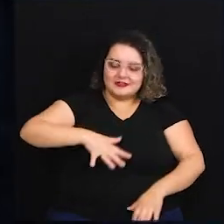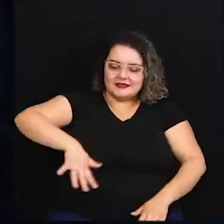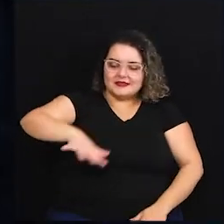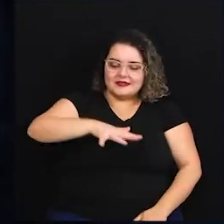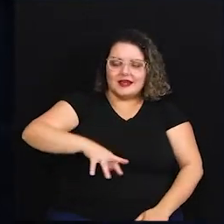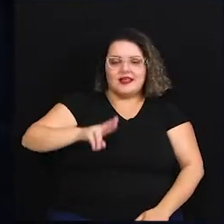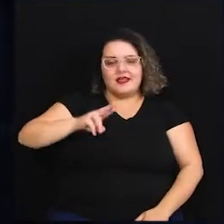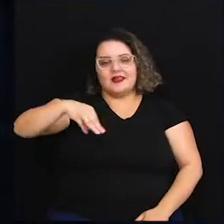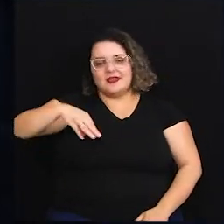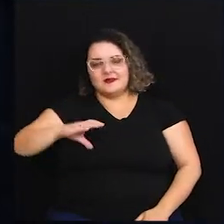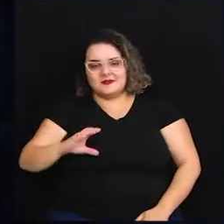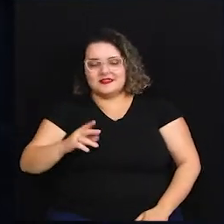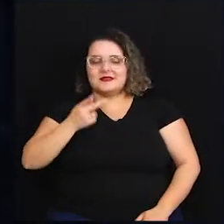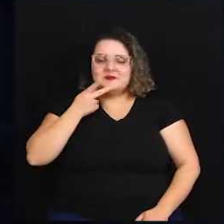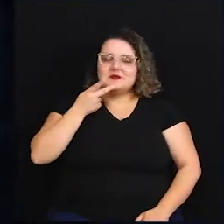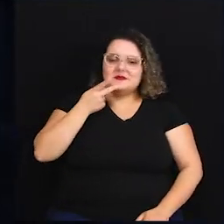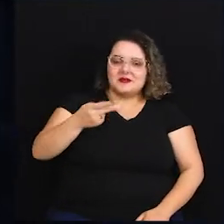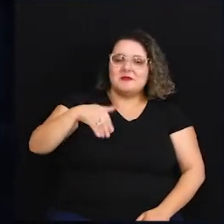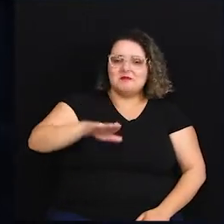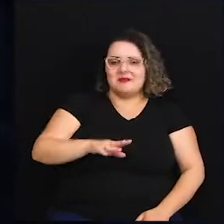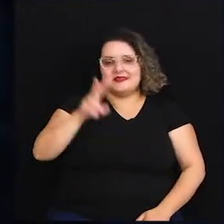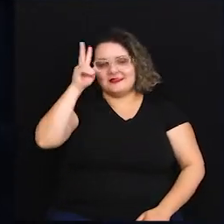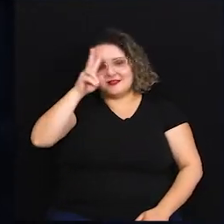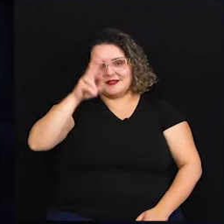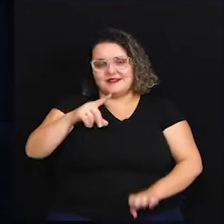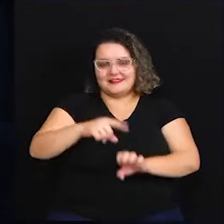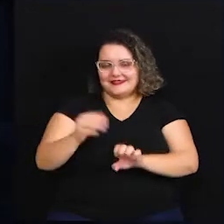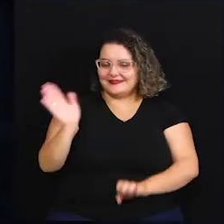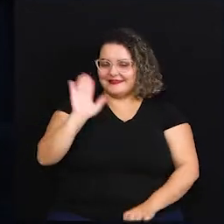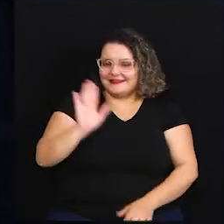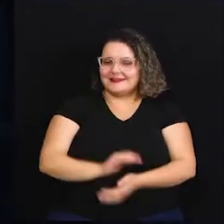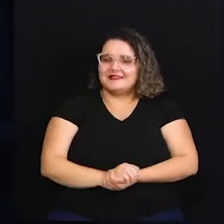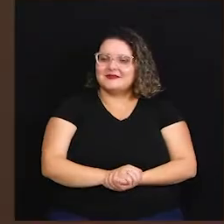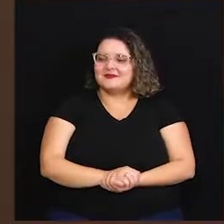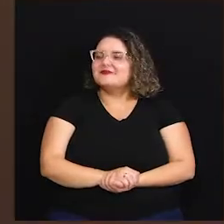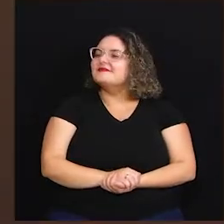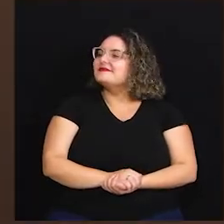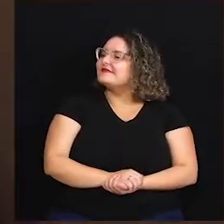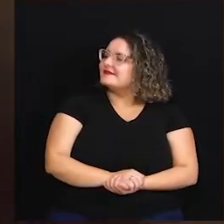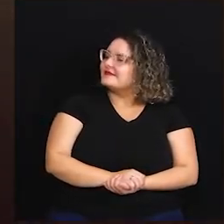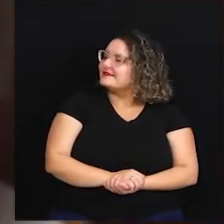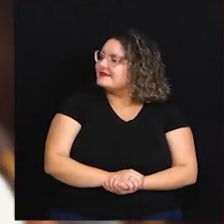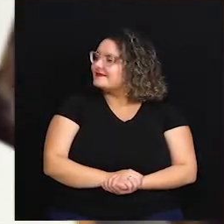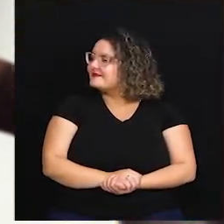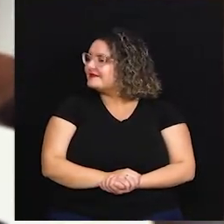da região de Campinas contar mais uma história empreendedora. Até já!